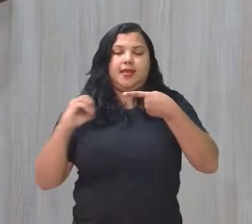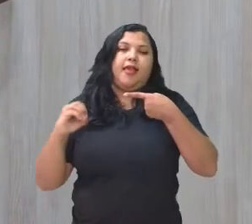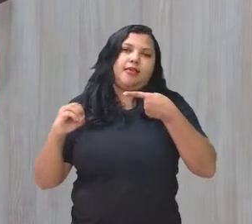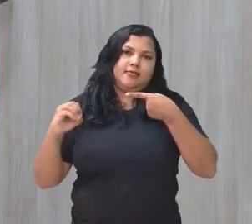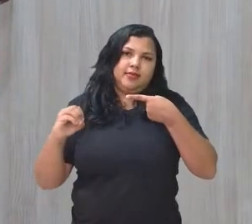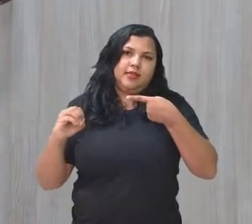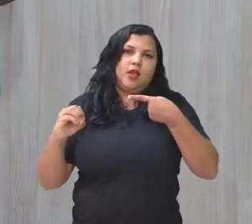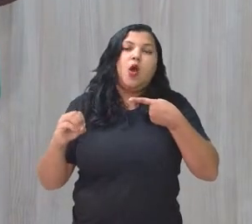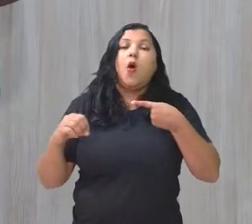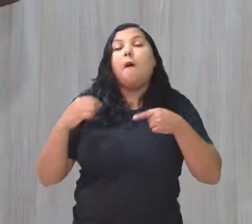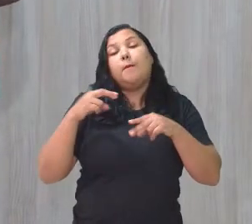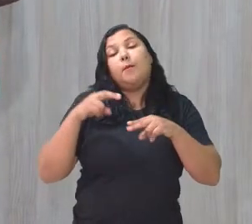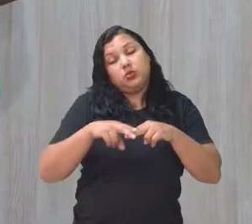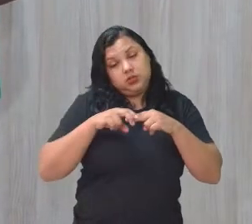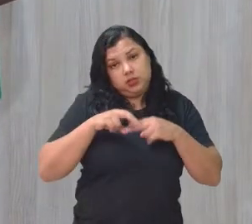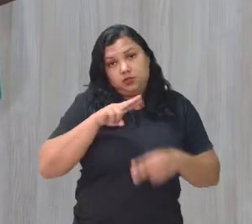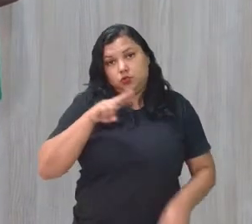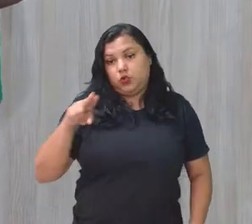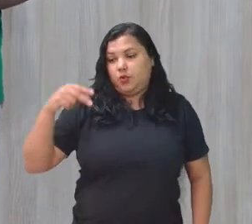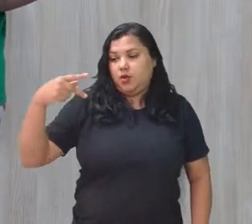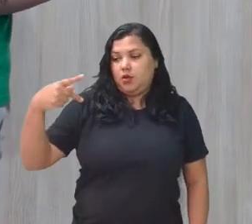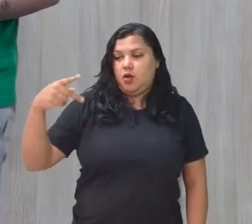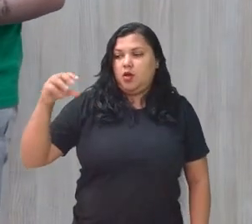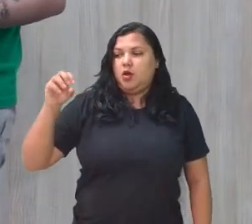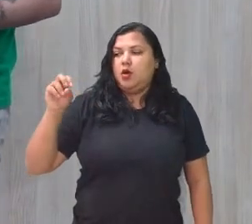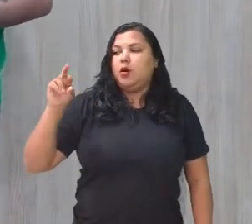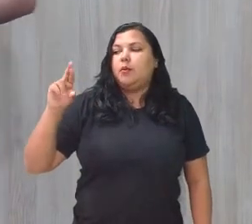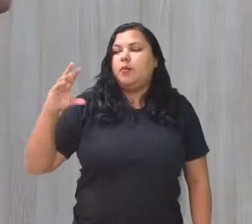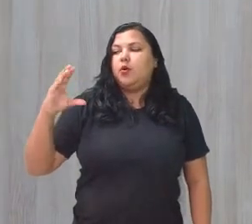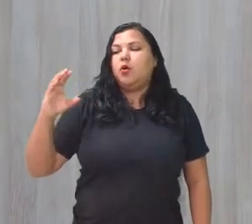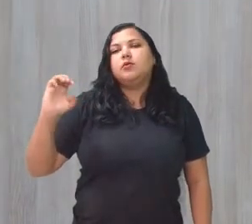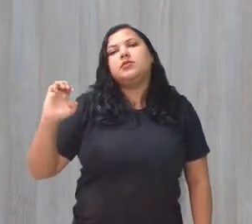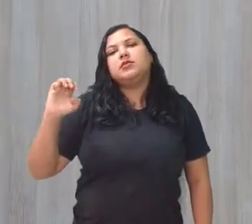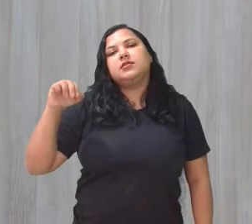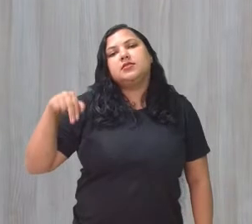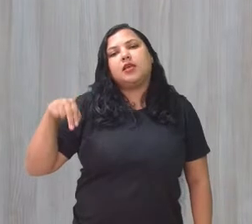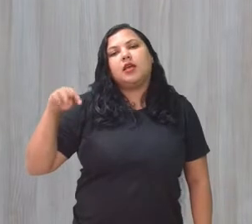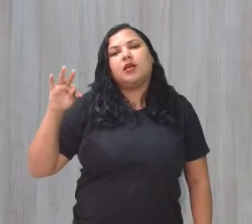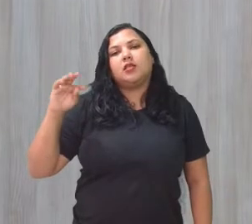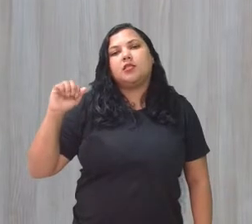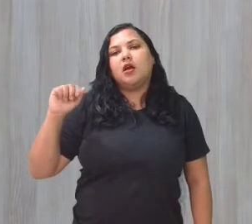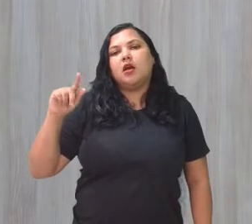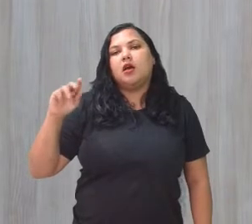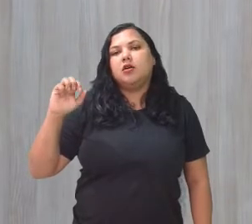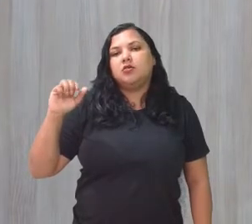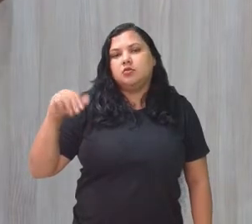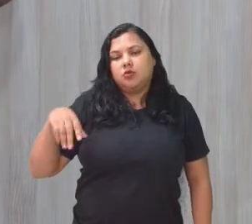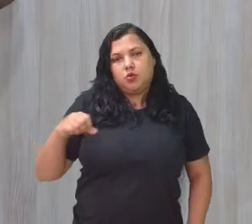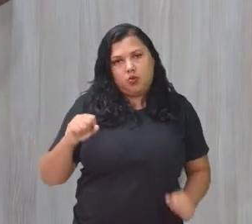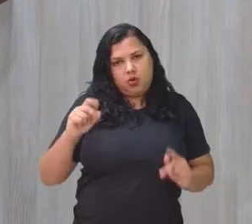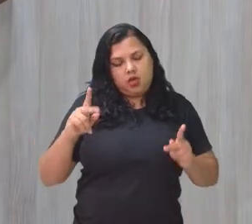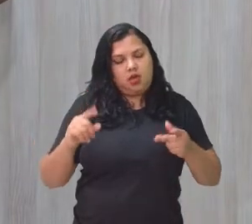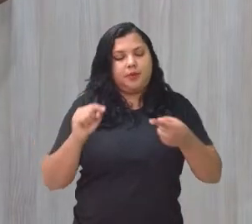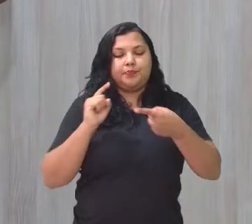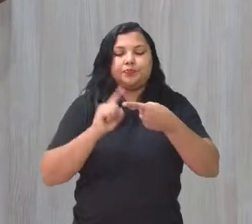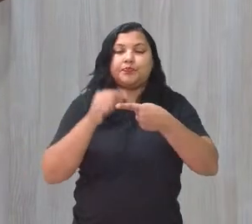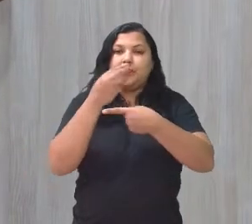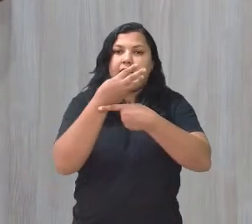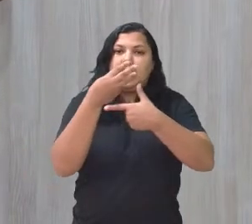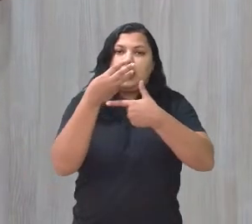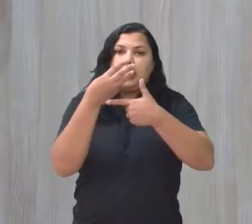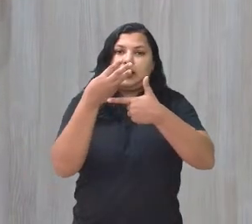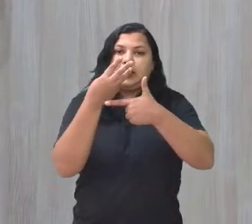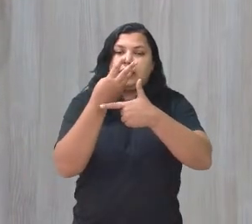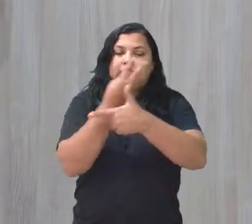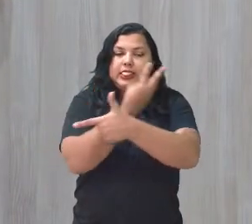isso que a gente dá o nome de porcentagem e percentagem. Então eu vou pegar aqueles 300 e vou dividir em 100 partes iguais. Se